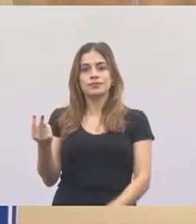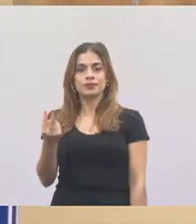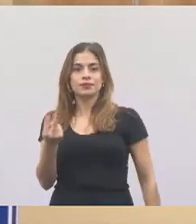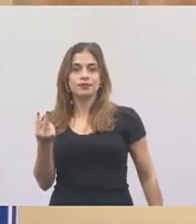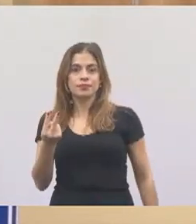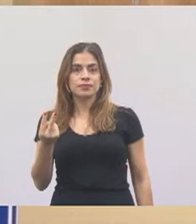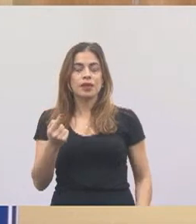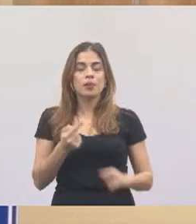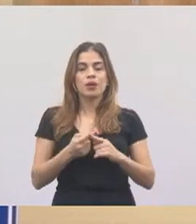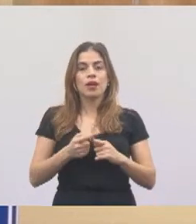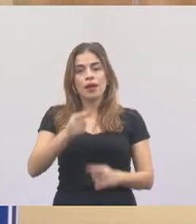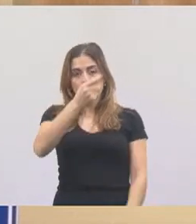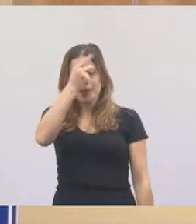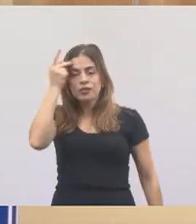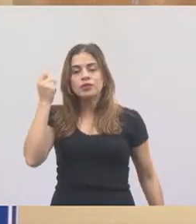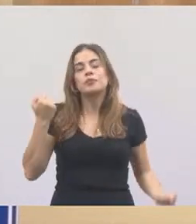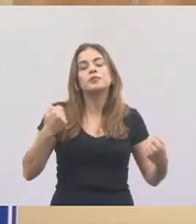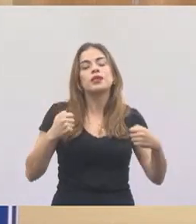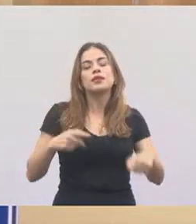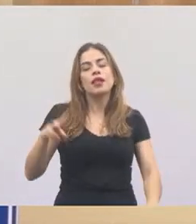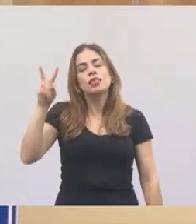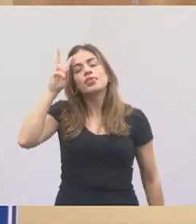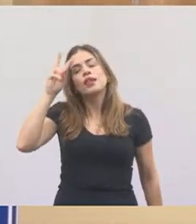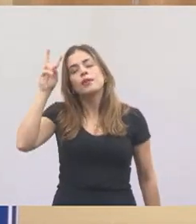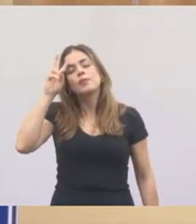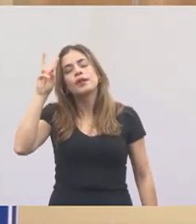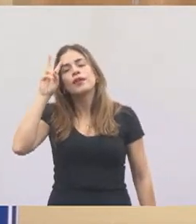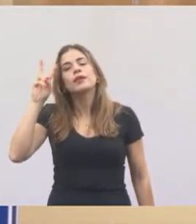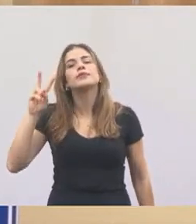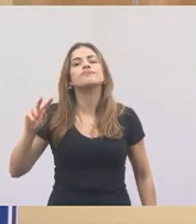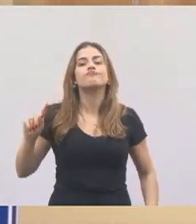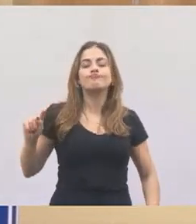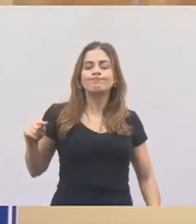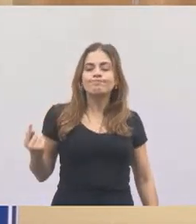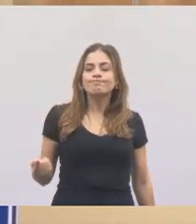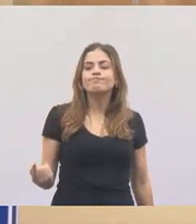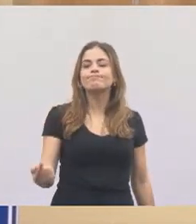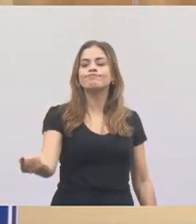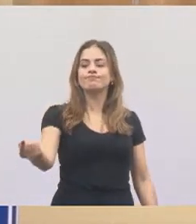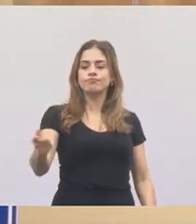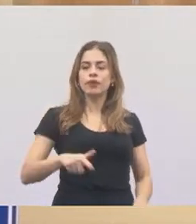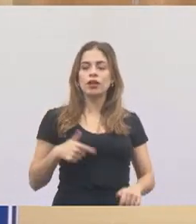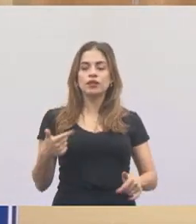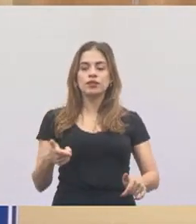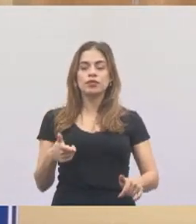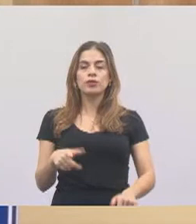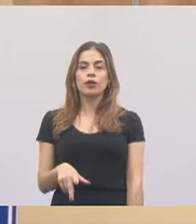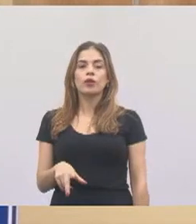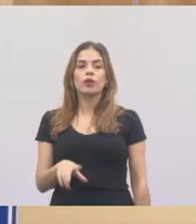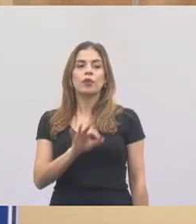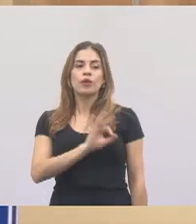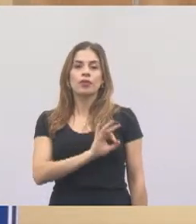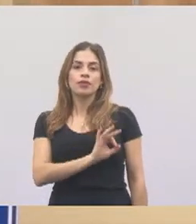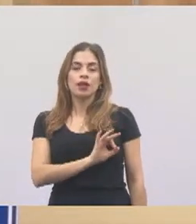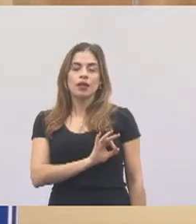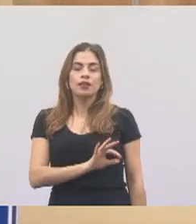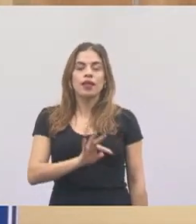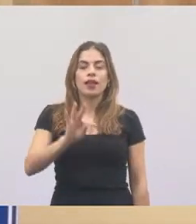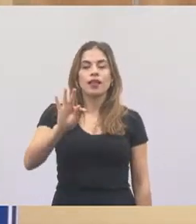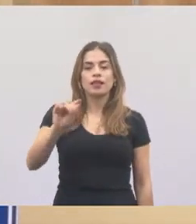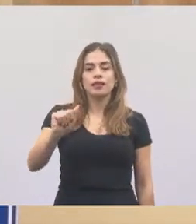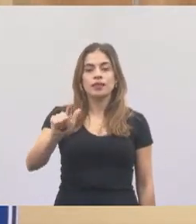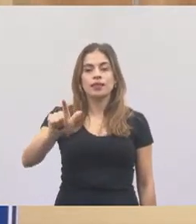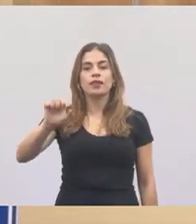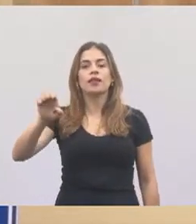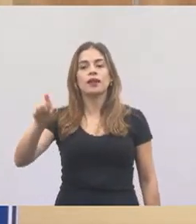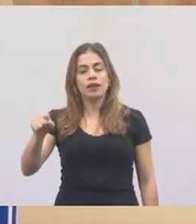pessoas têm que ser lembradas, pessoas têm que ser eternizadas. E o Dr. Tales precisa dessa homenagem que essa